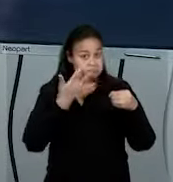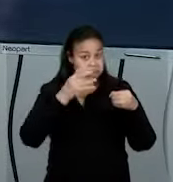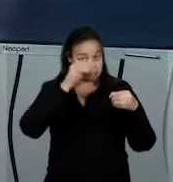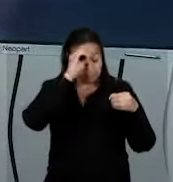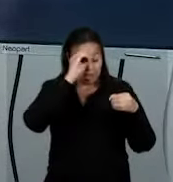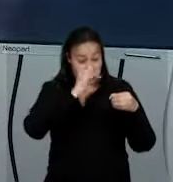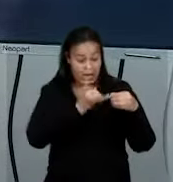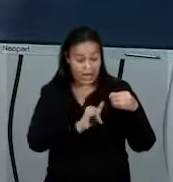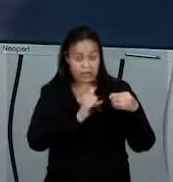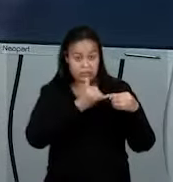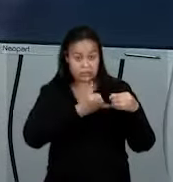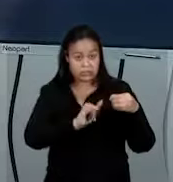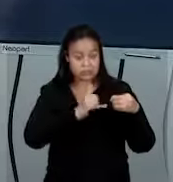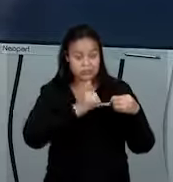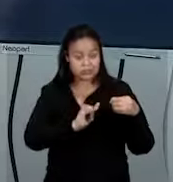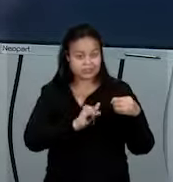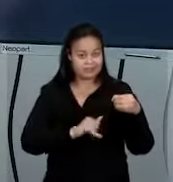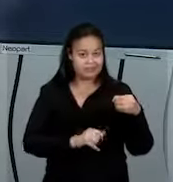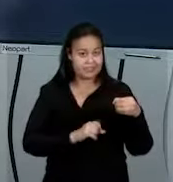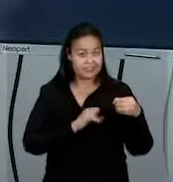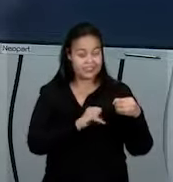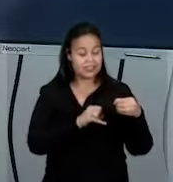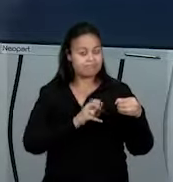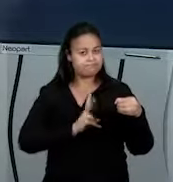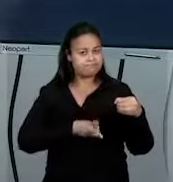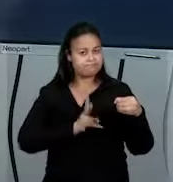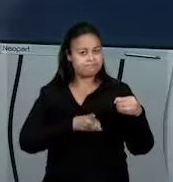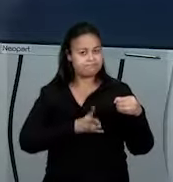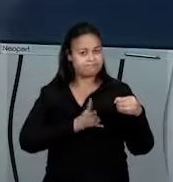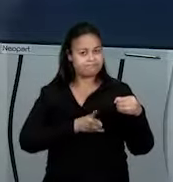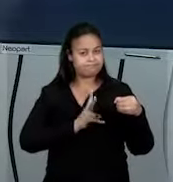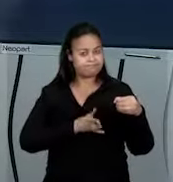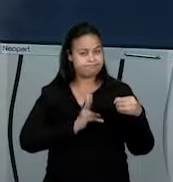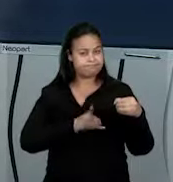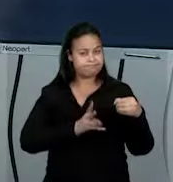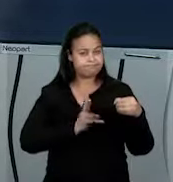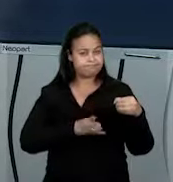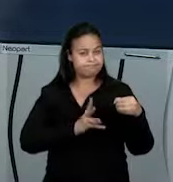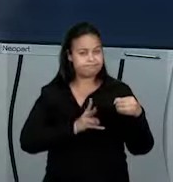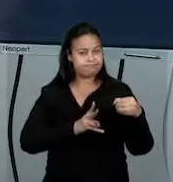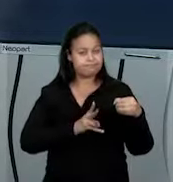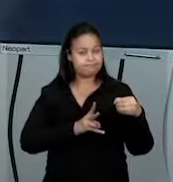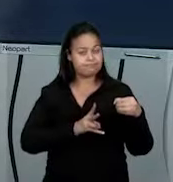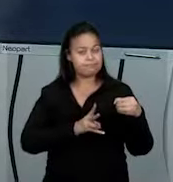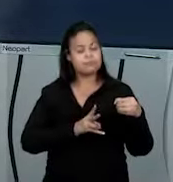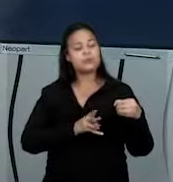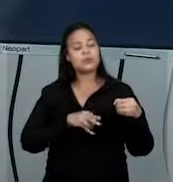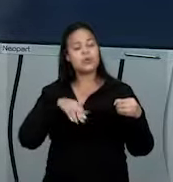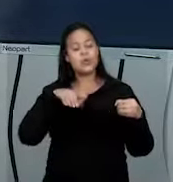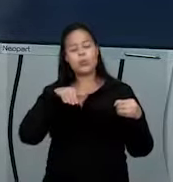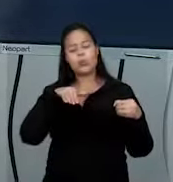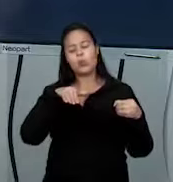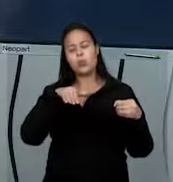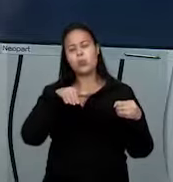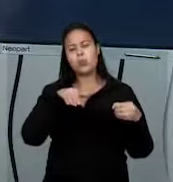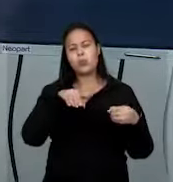energia. Se esse mesmo automóvel percorrer um percurso